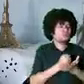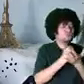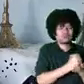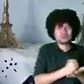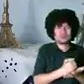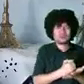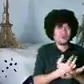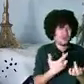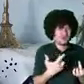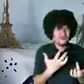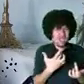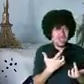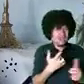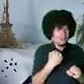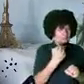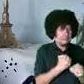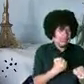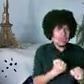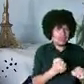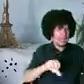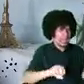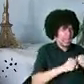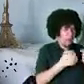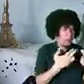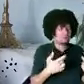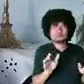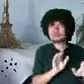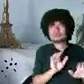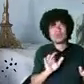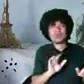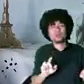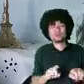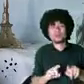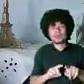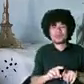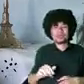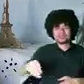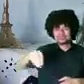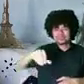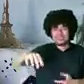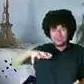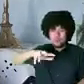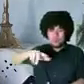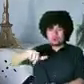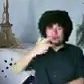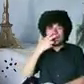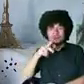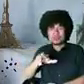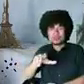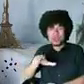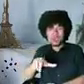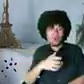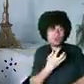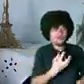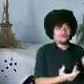mal, que não agride, a irmã terra, o